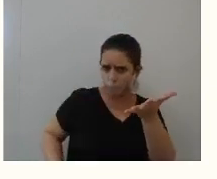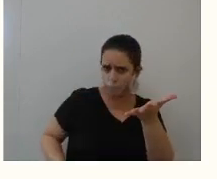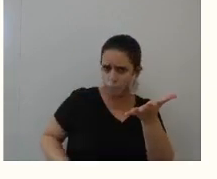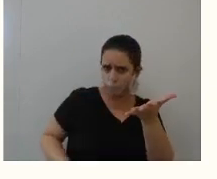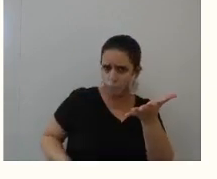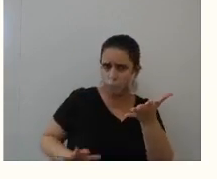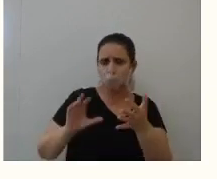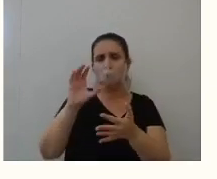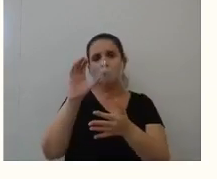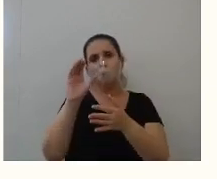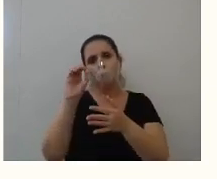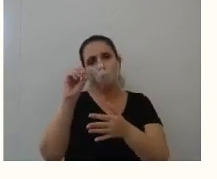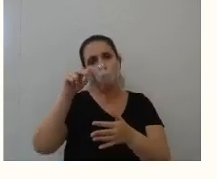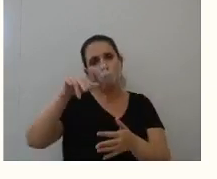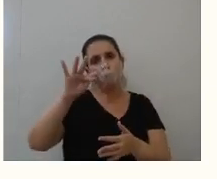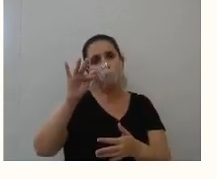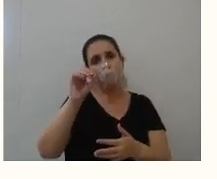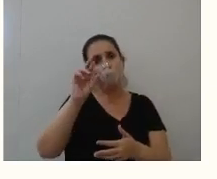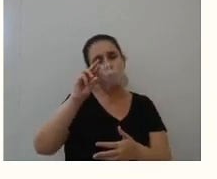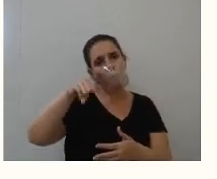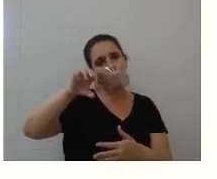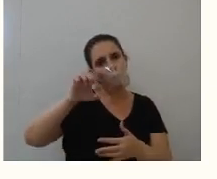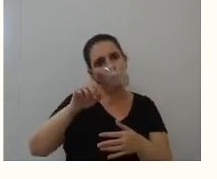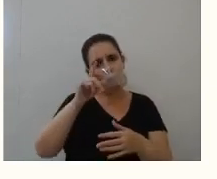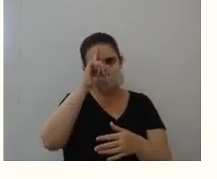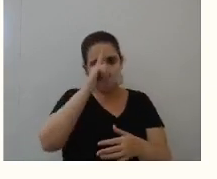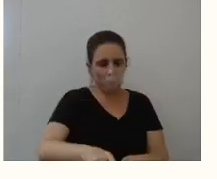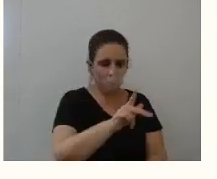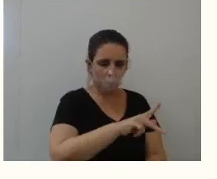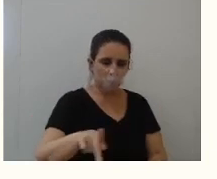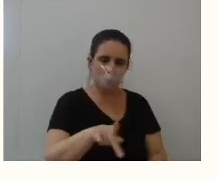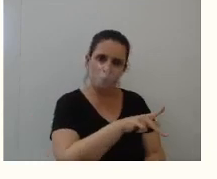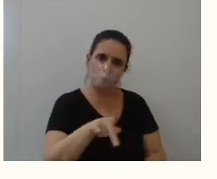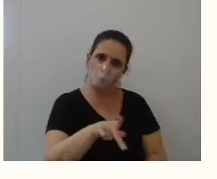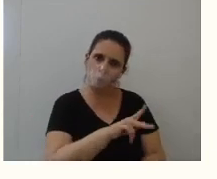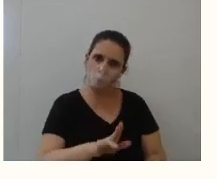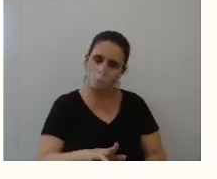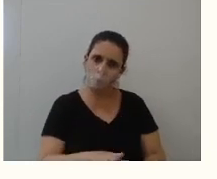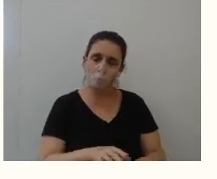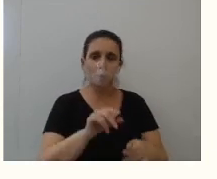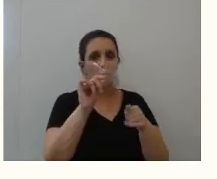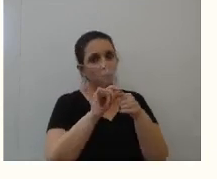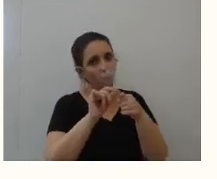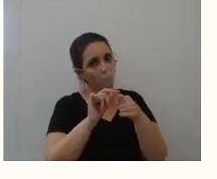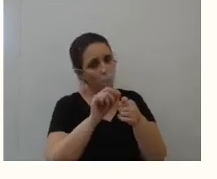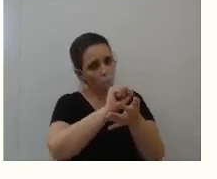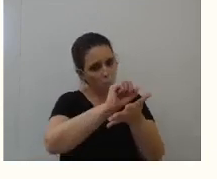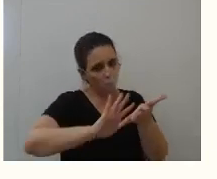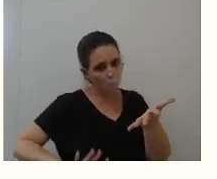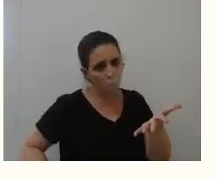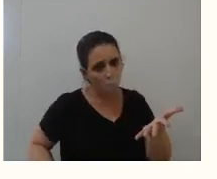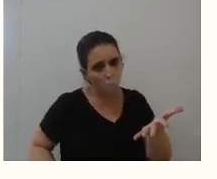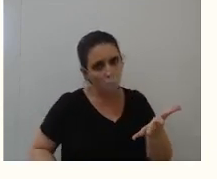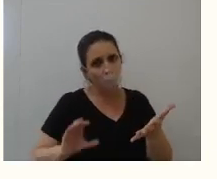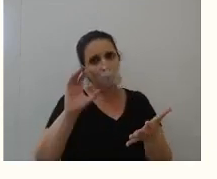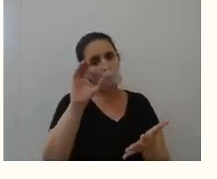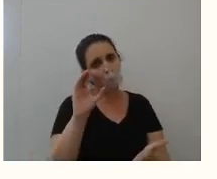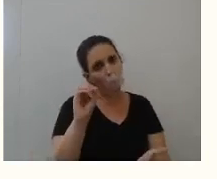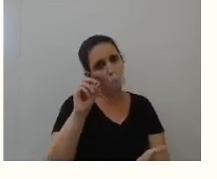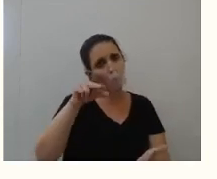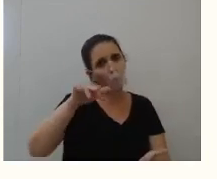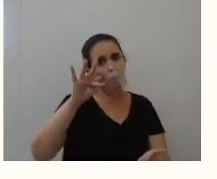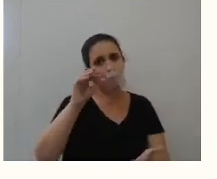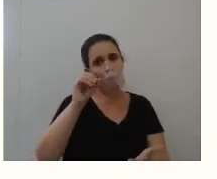atividades conforme mandou o professor. Fez as atividades